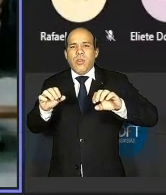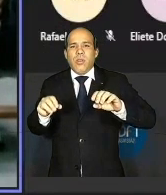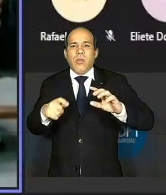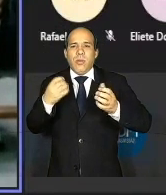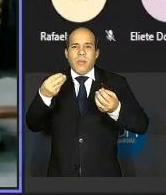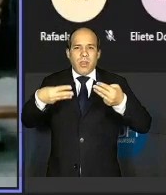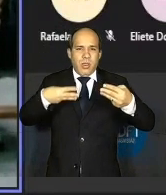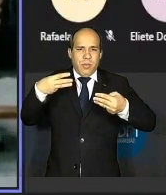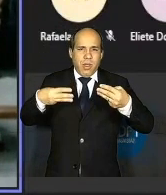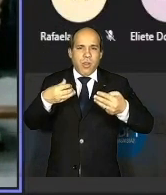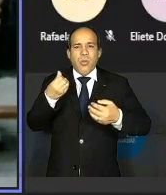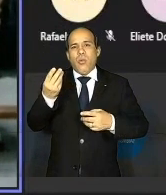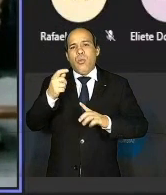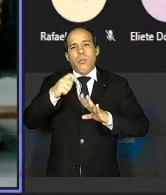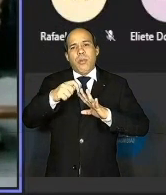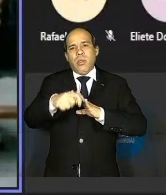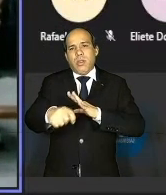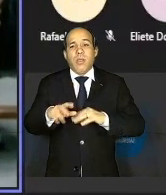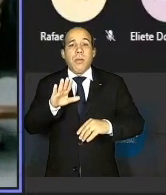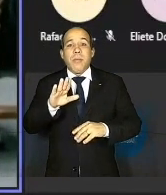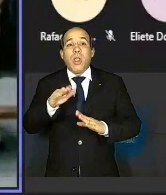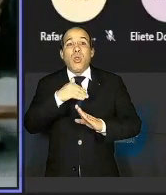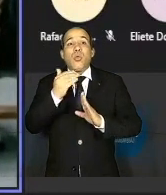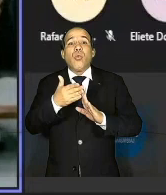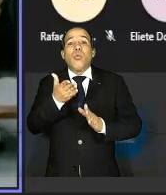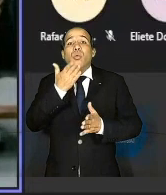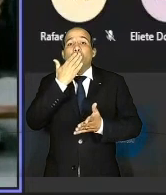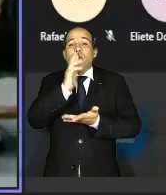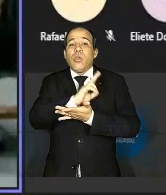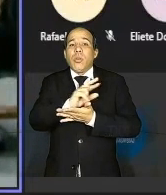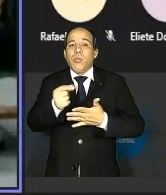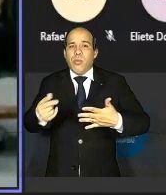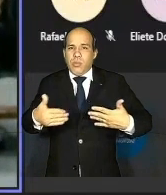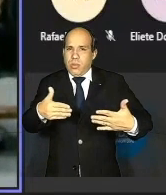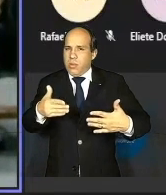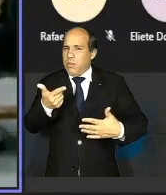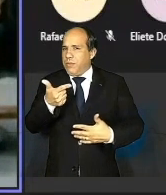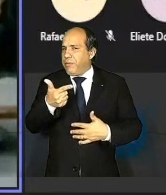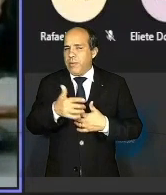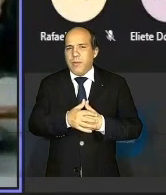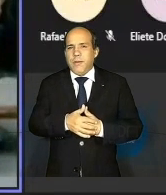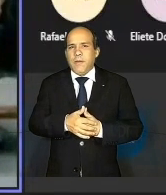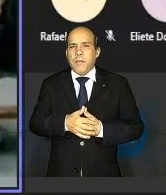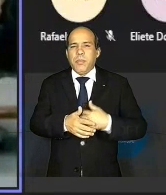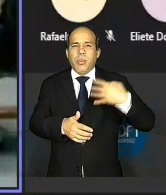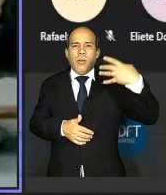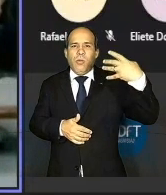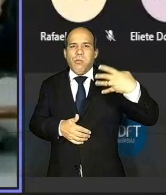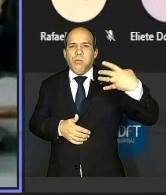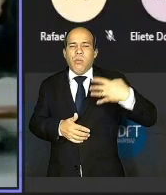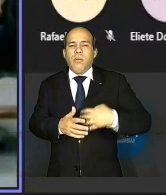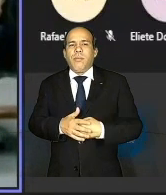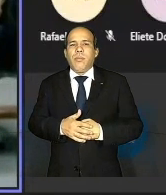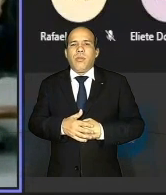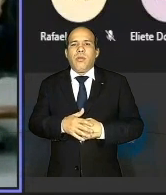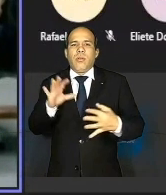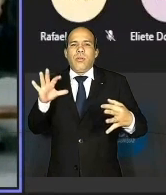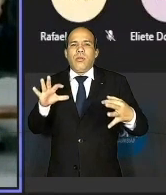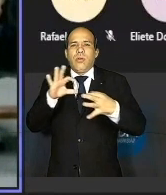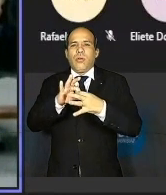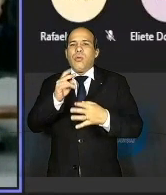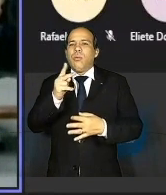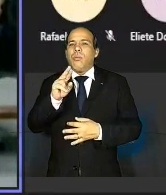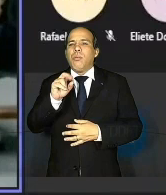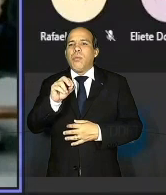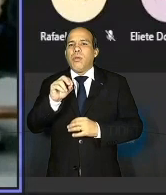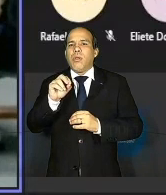quais sejam as anuidades ou semestralidades, mas essa lei não trata de todas as formas de remuneração. Já passando para o 4º